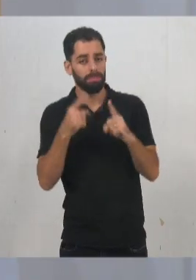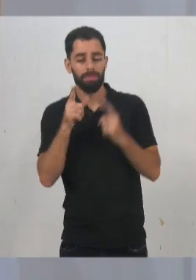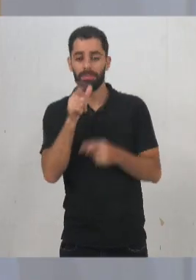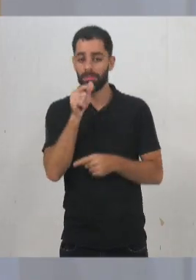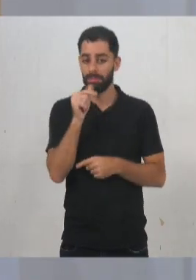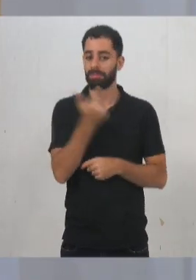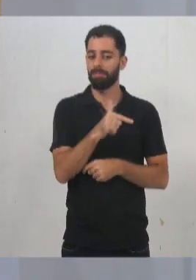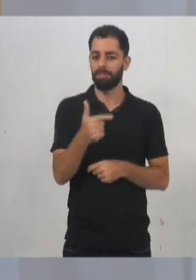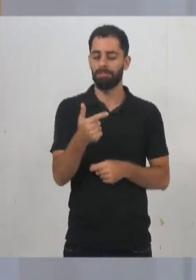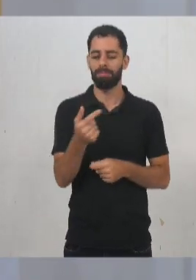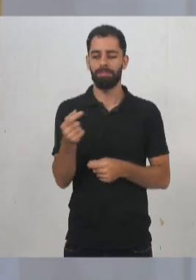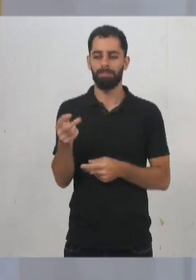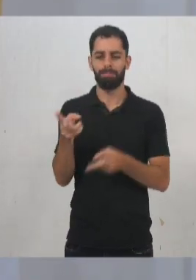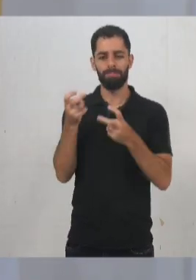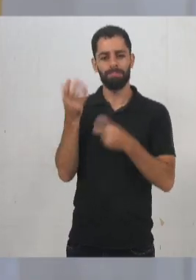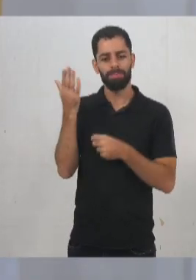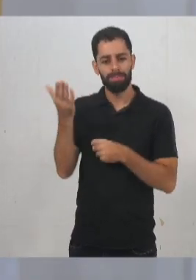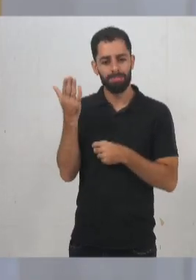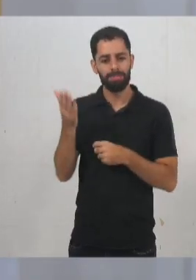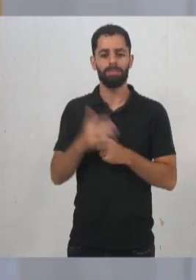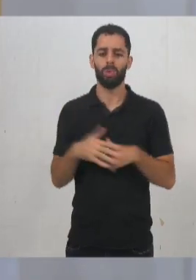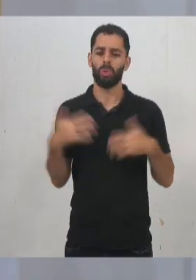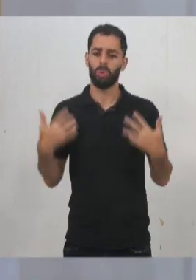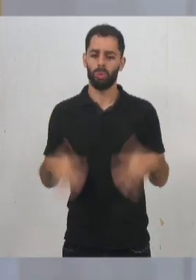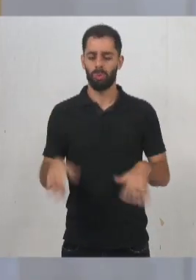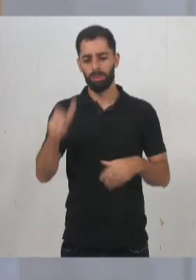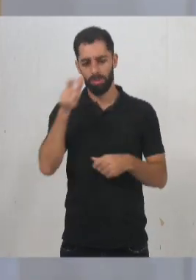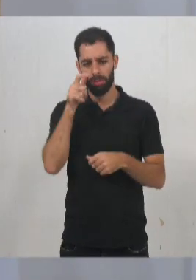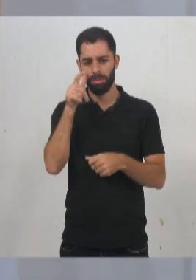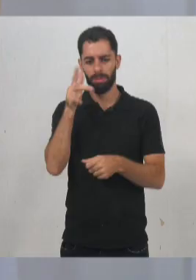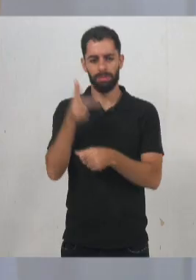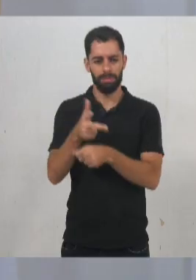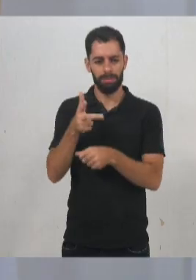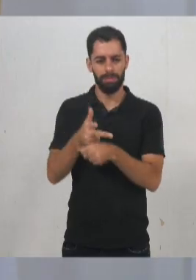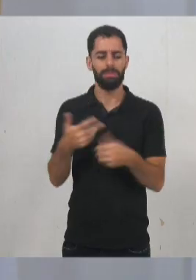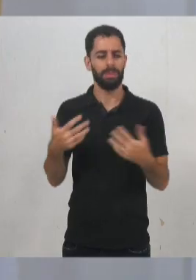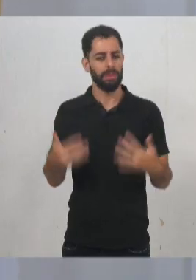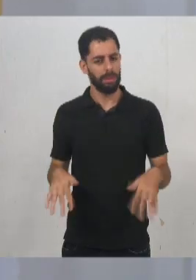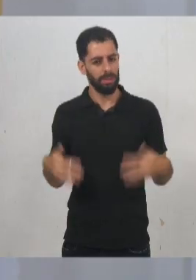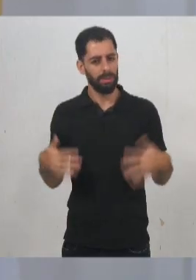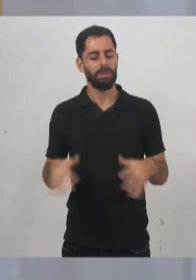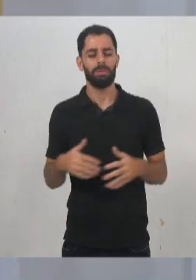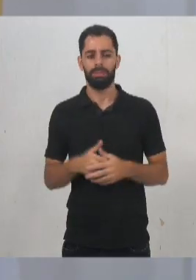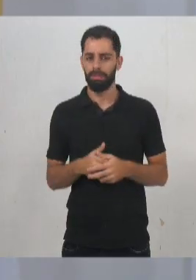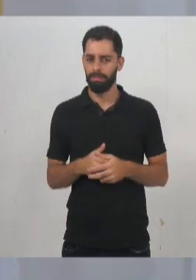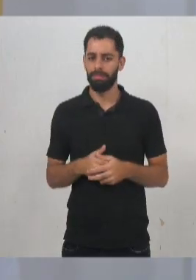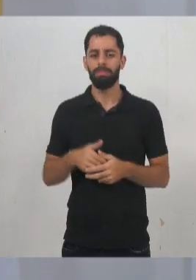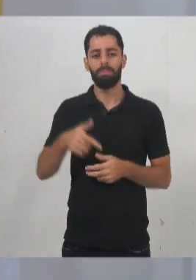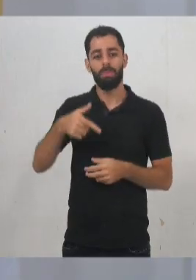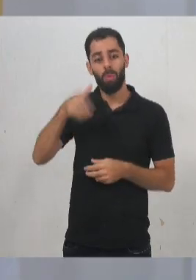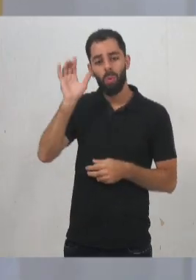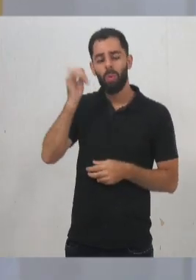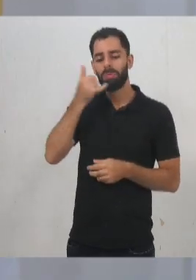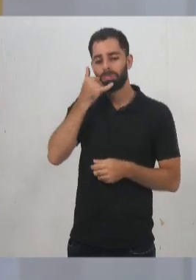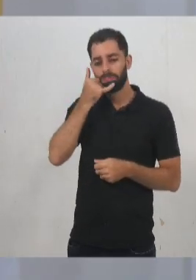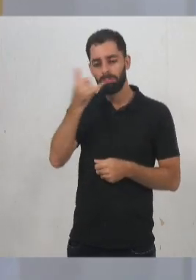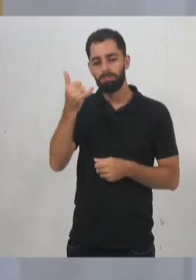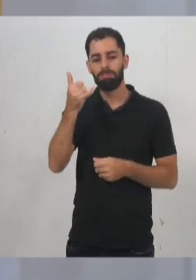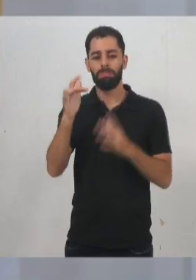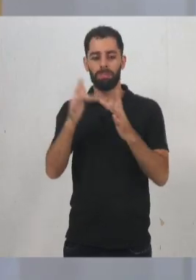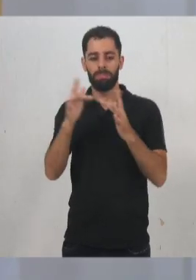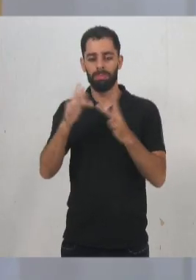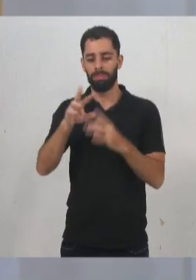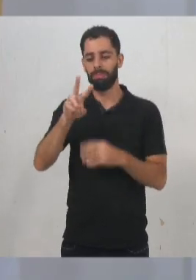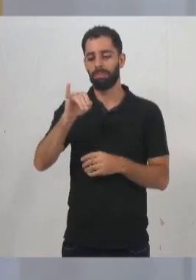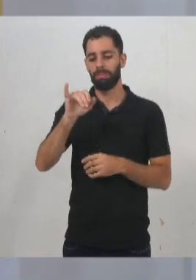e a gente tem que se deparar com essas situações aí conforme né a as imagens do vídeo a gente ontem à noite ainda entrou em contato com o vils